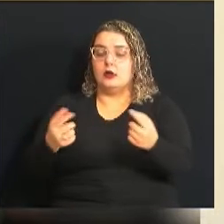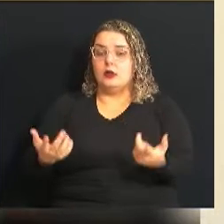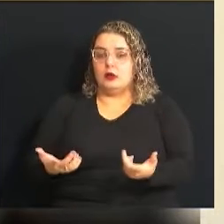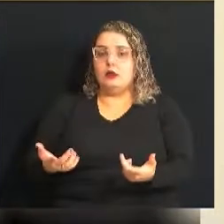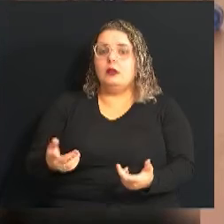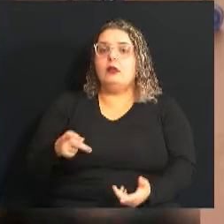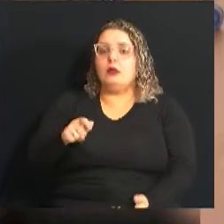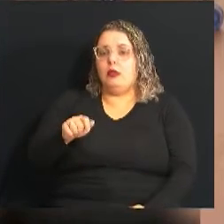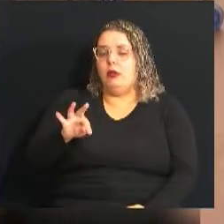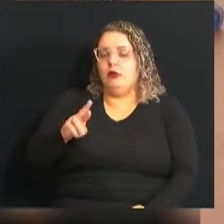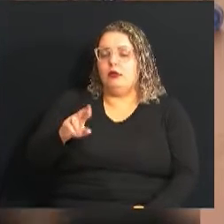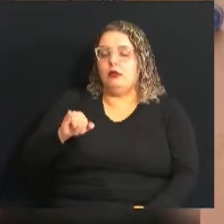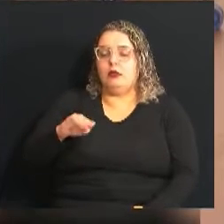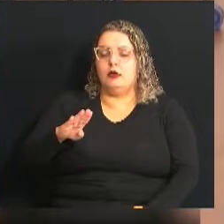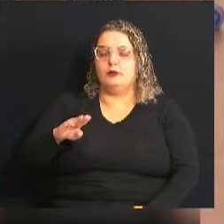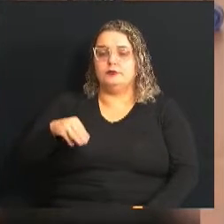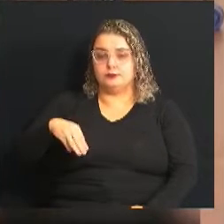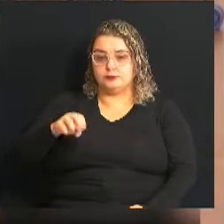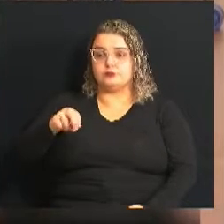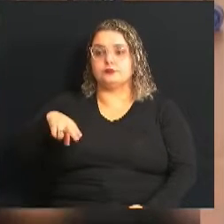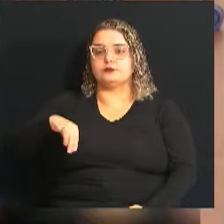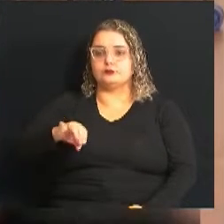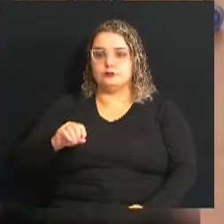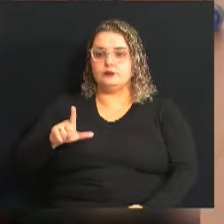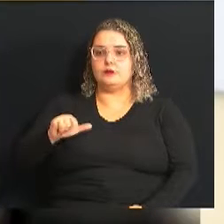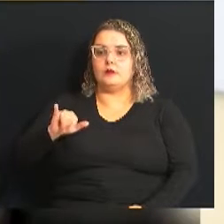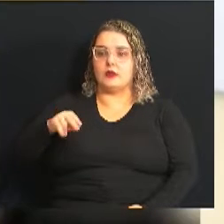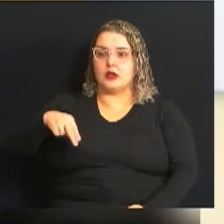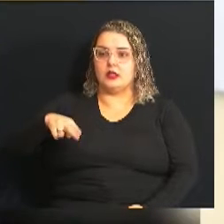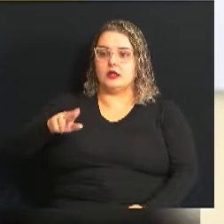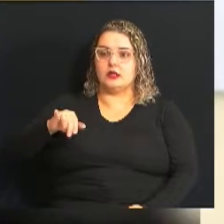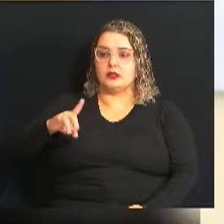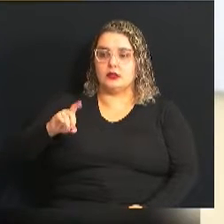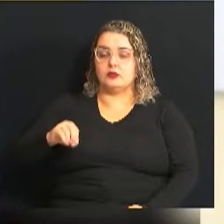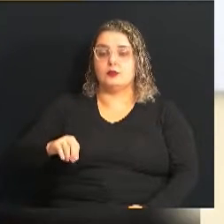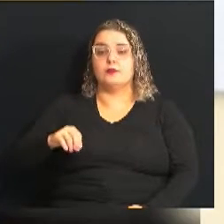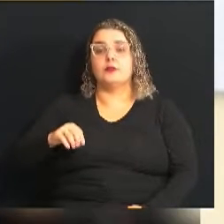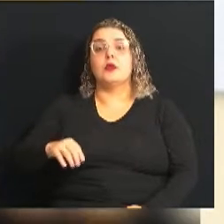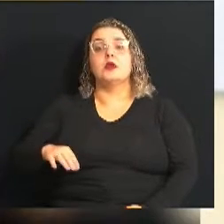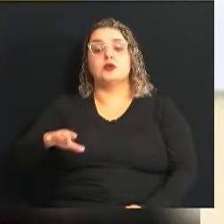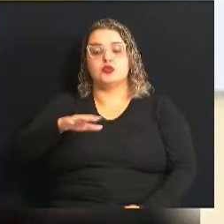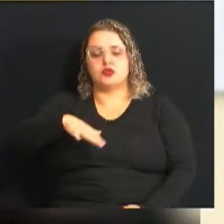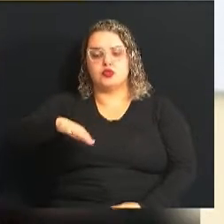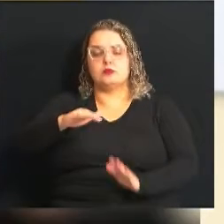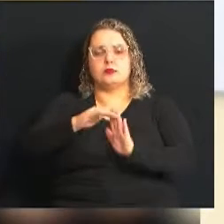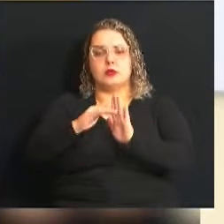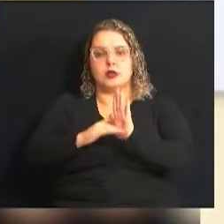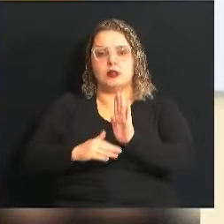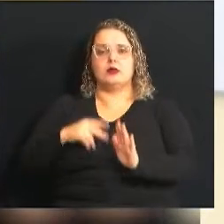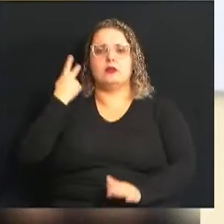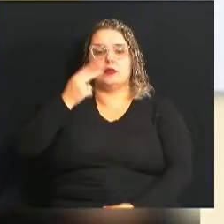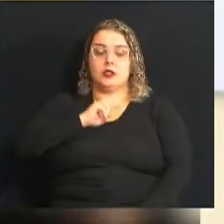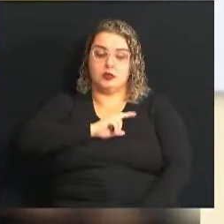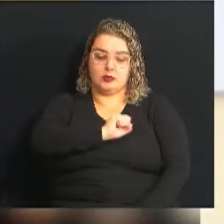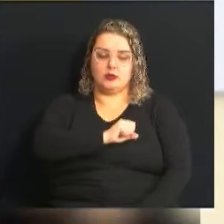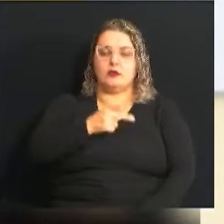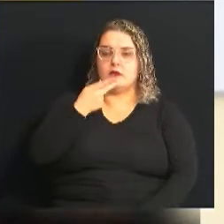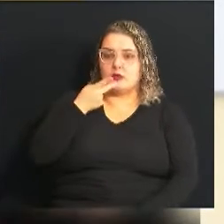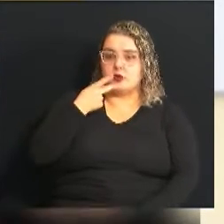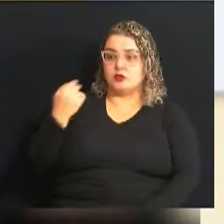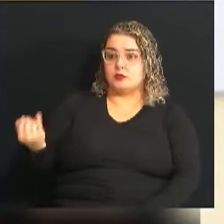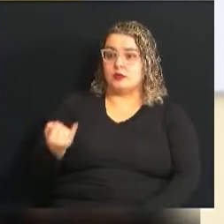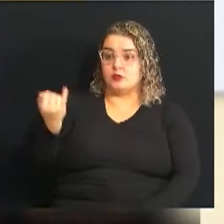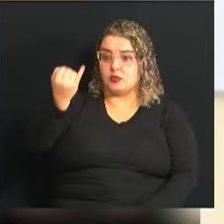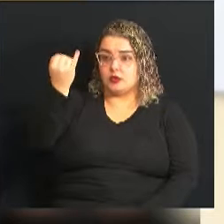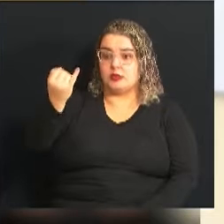patrimônio líquido. Ainda sobre a pauta Coab, o vereador Luiz Rossini ressaltou a importância da companhia de